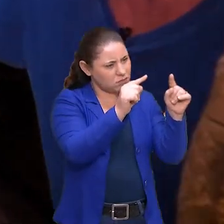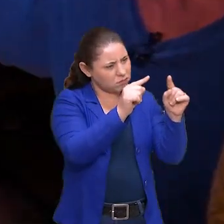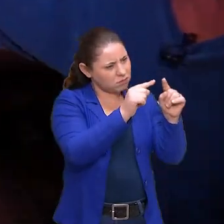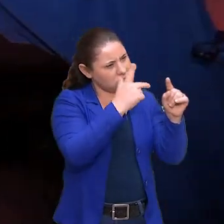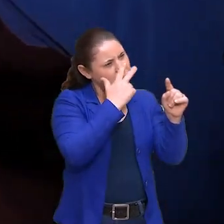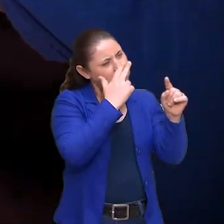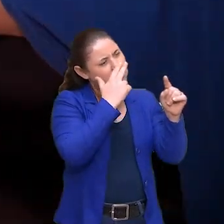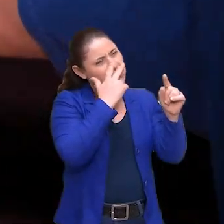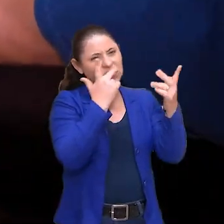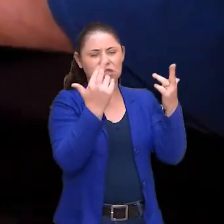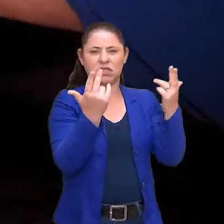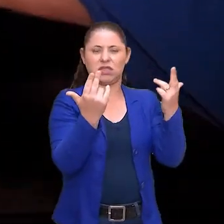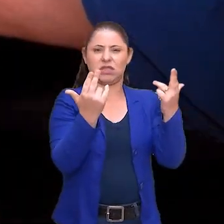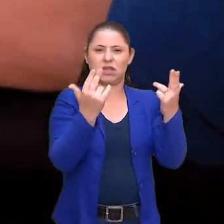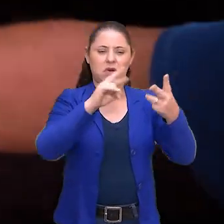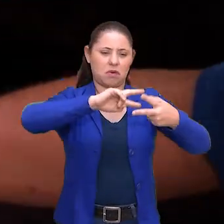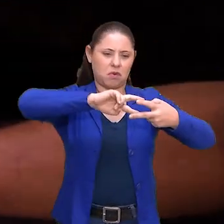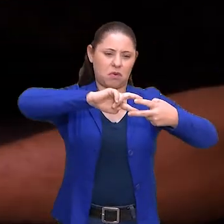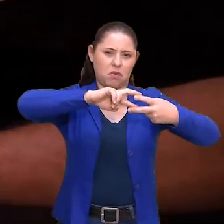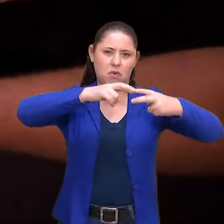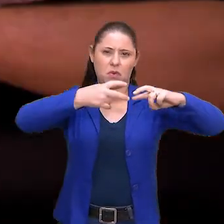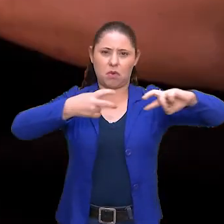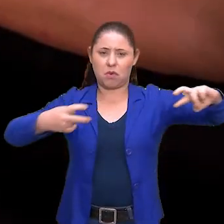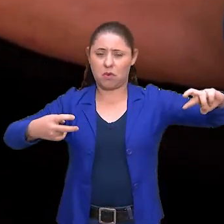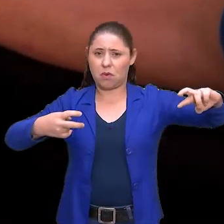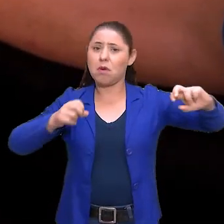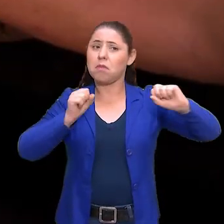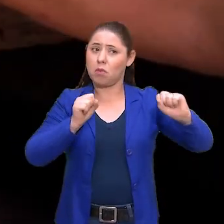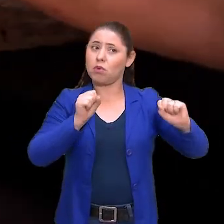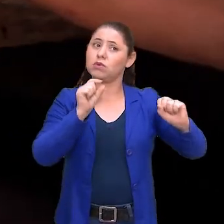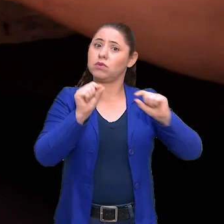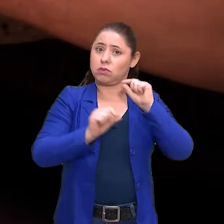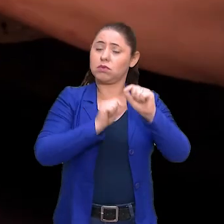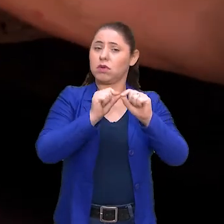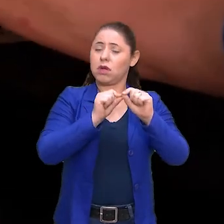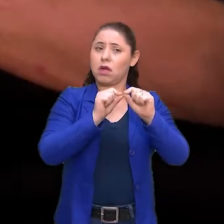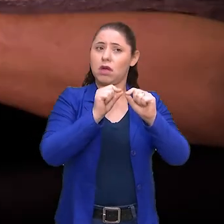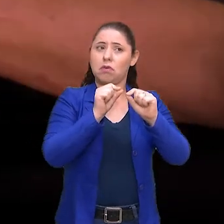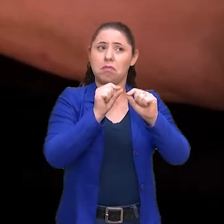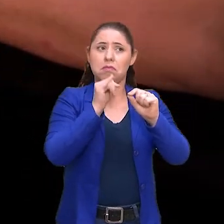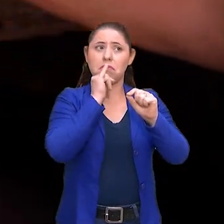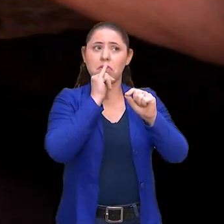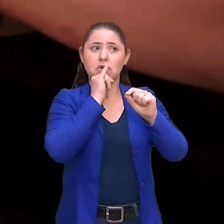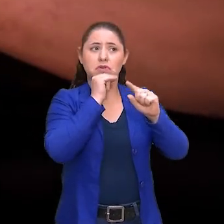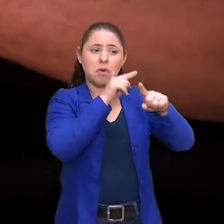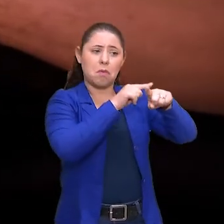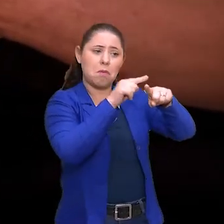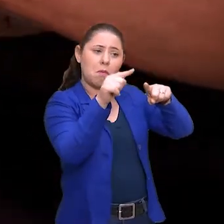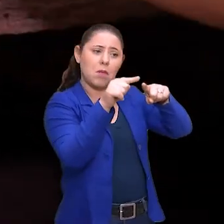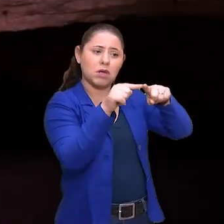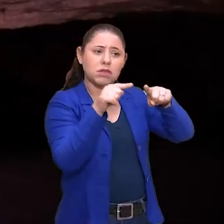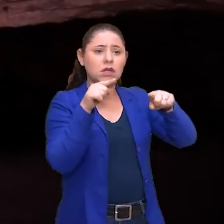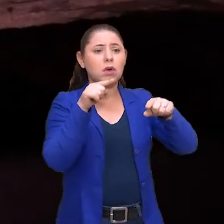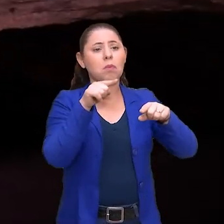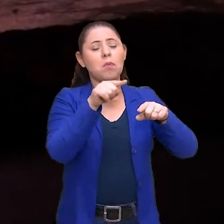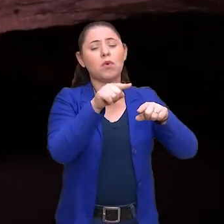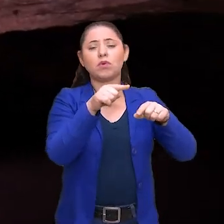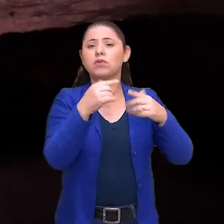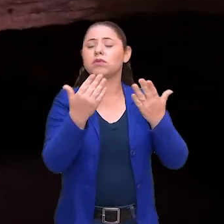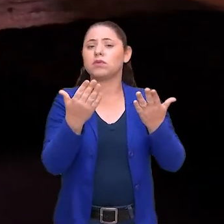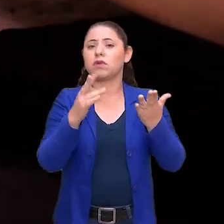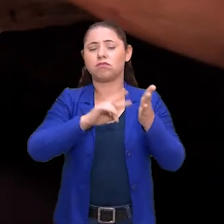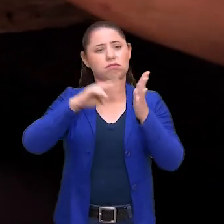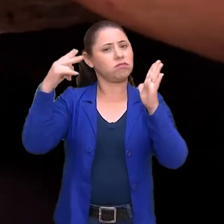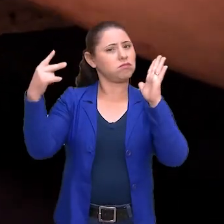losangular aqui que lembra até uma dupla hélice de DNA, né? Existe a possibilidade disso ser uma seta indicativa. Já